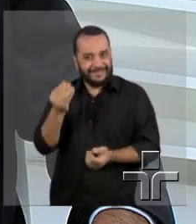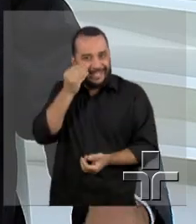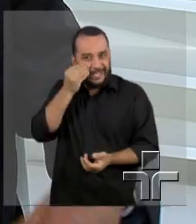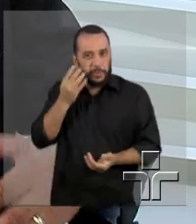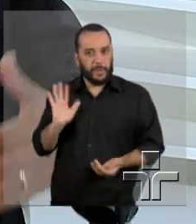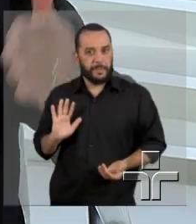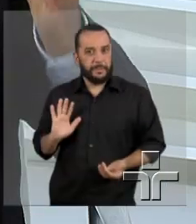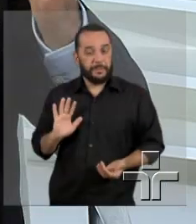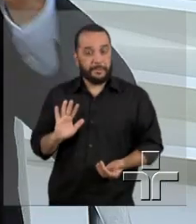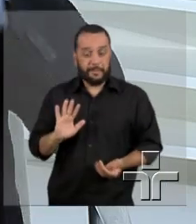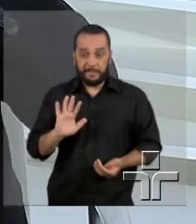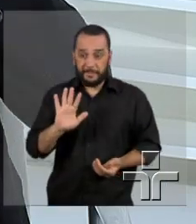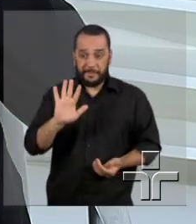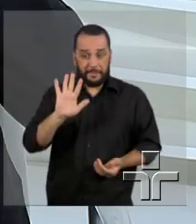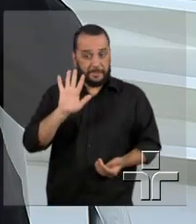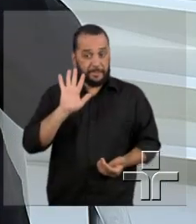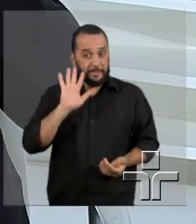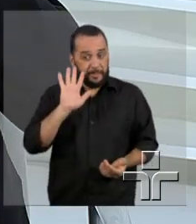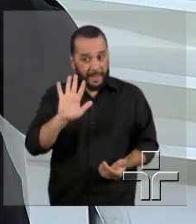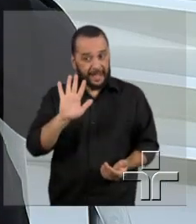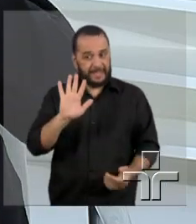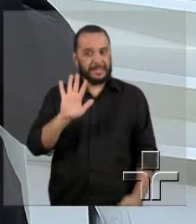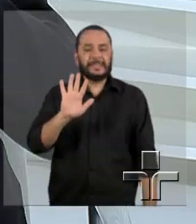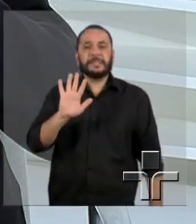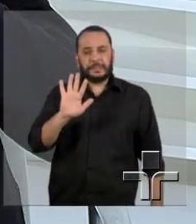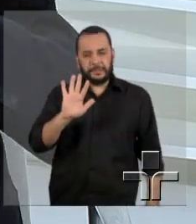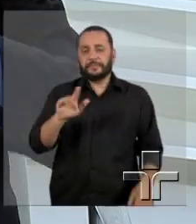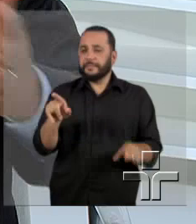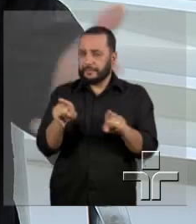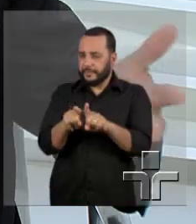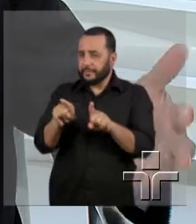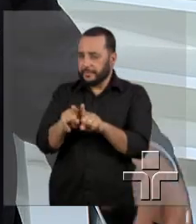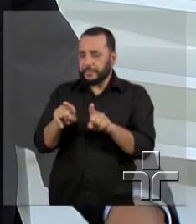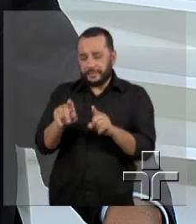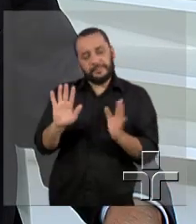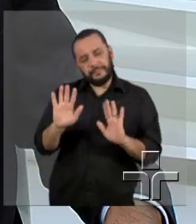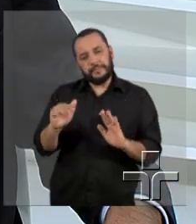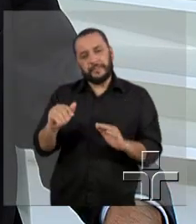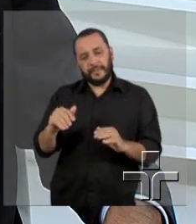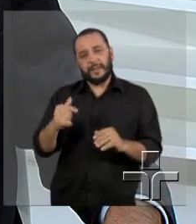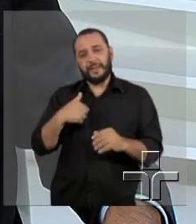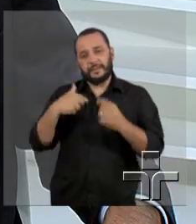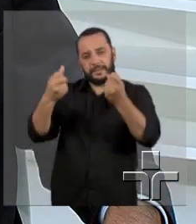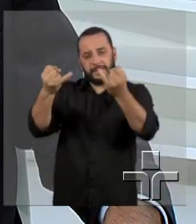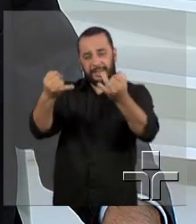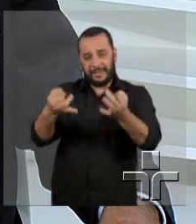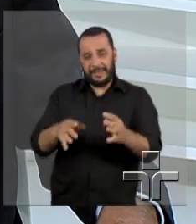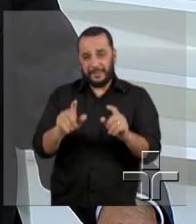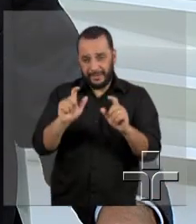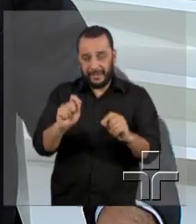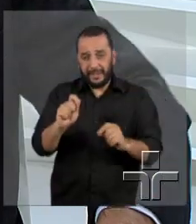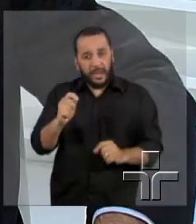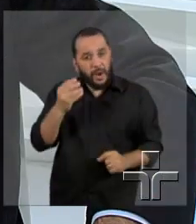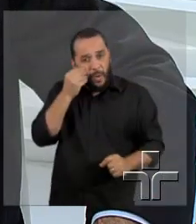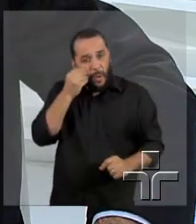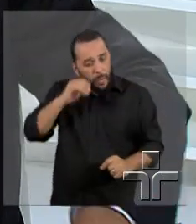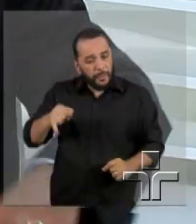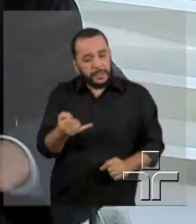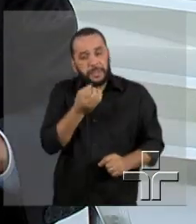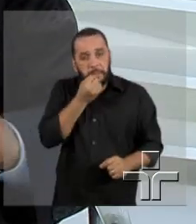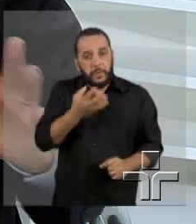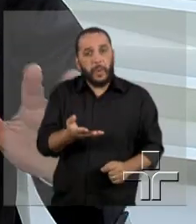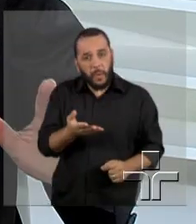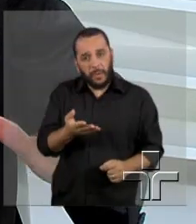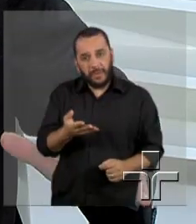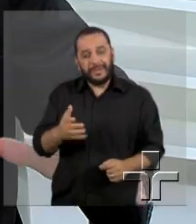Mas, ainda diante da pergunta de Tameia, eu me permito dizer que a oportunidade parece boa diante